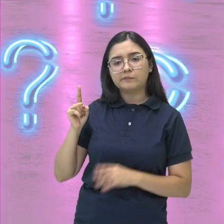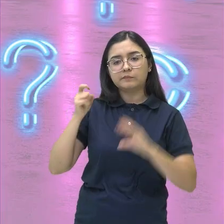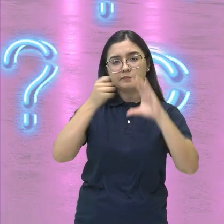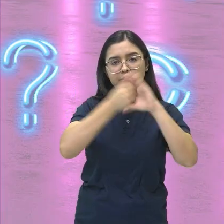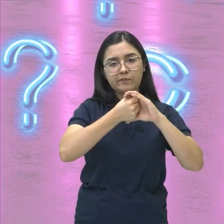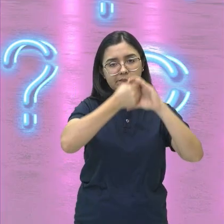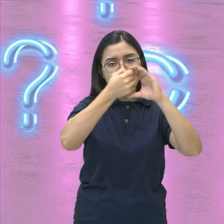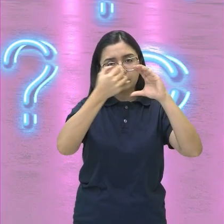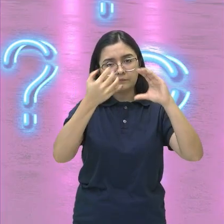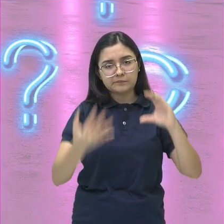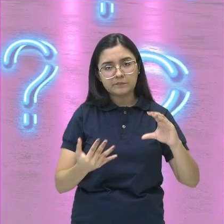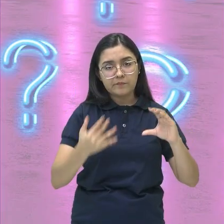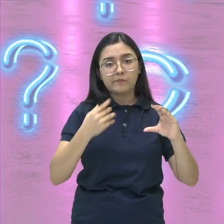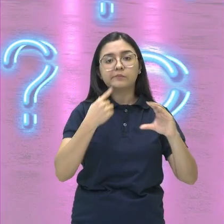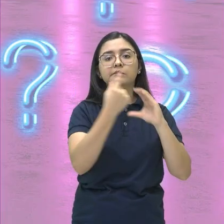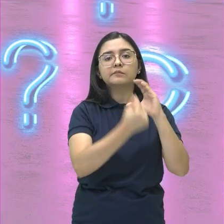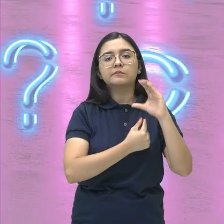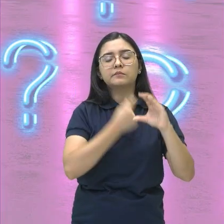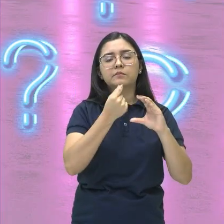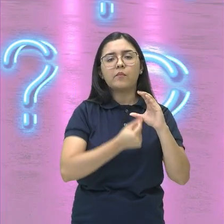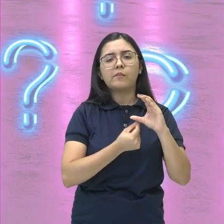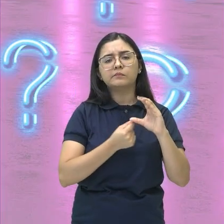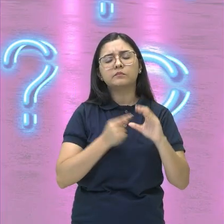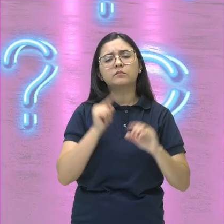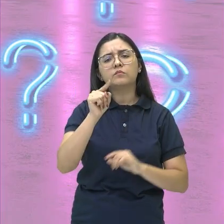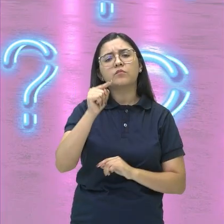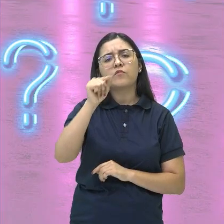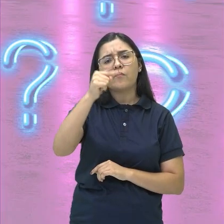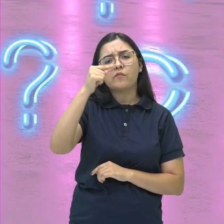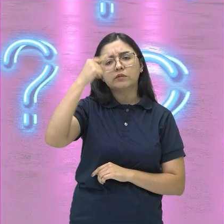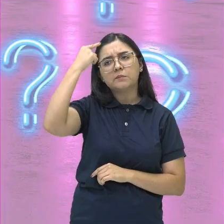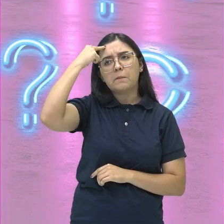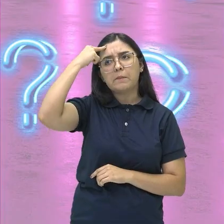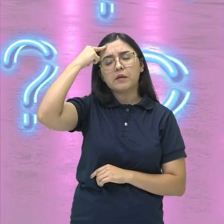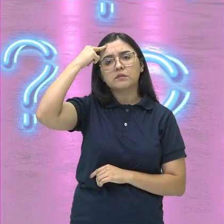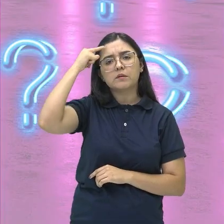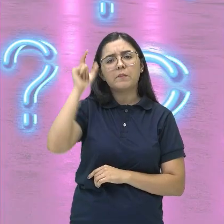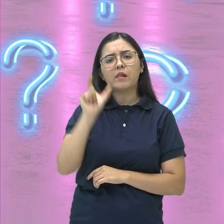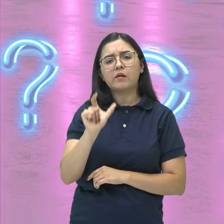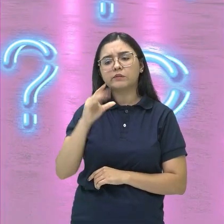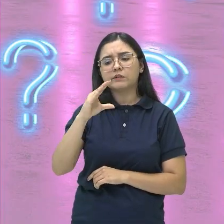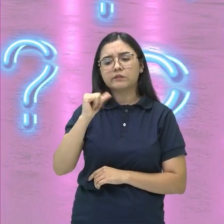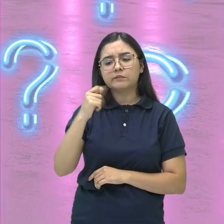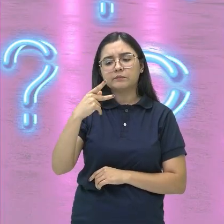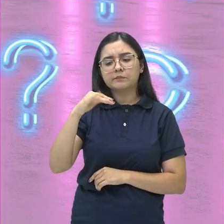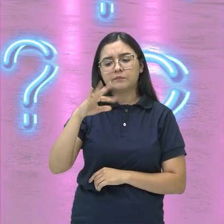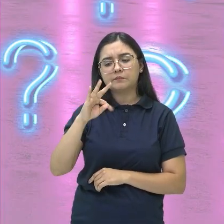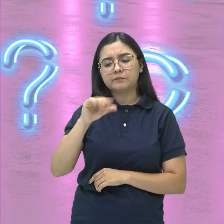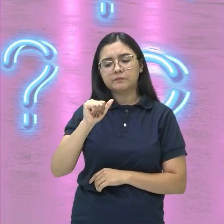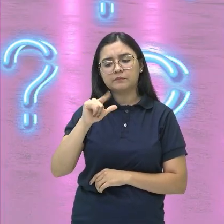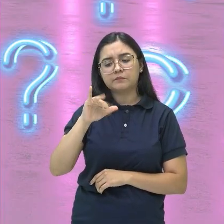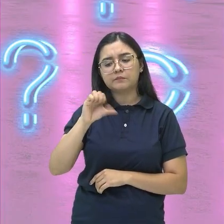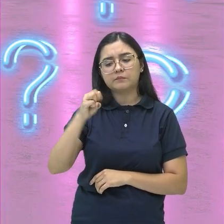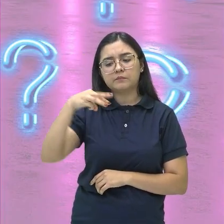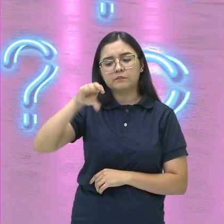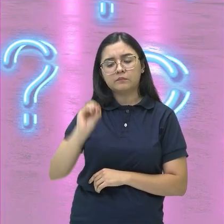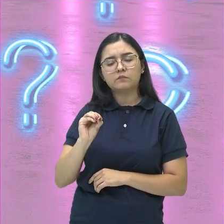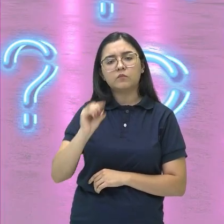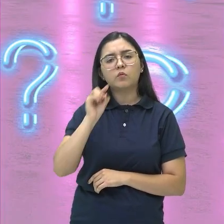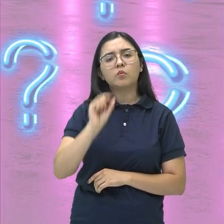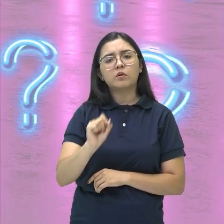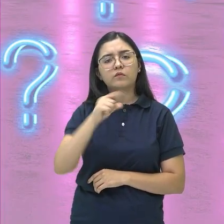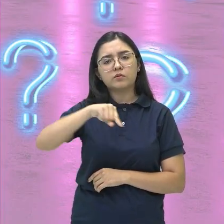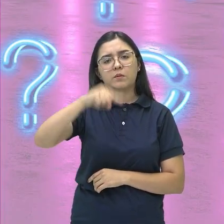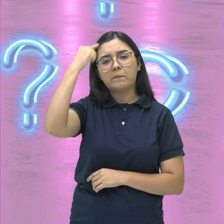Características do capitalismo. O que vem na sua cabeça quando você ouve a palavra capitalismo? O que vem na sua mente,